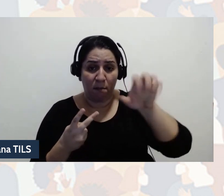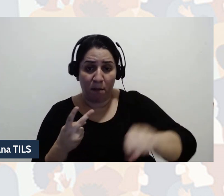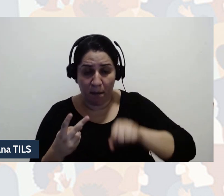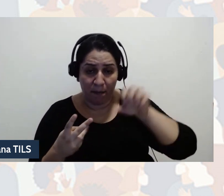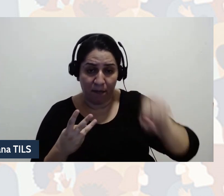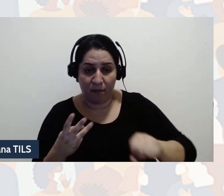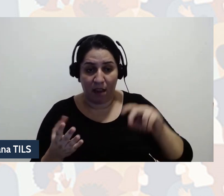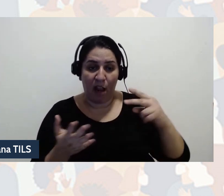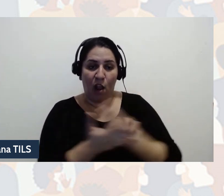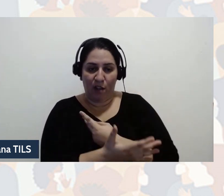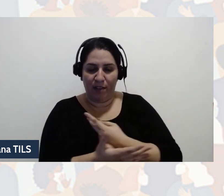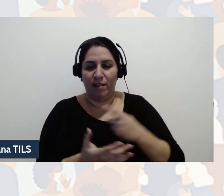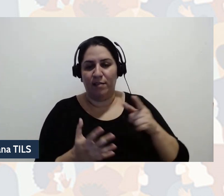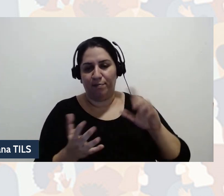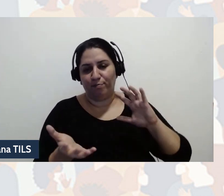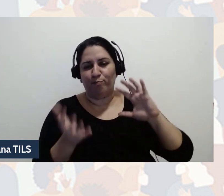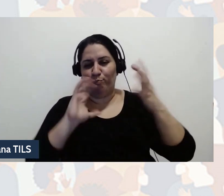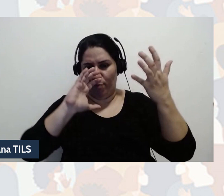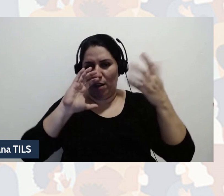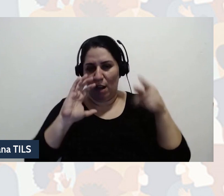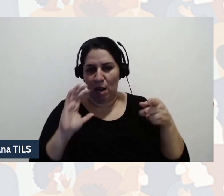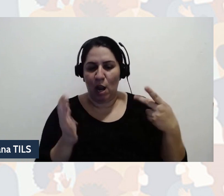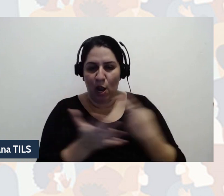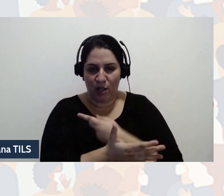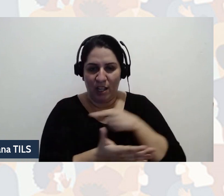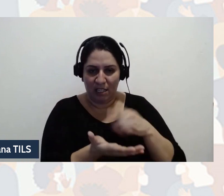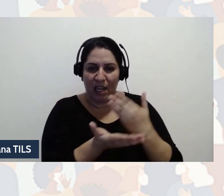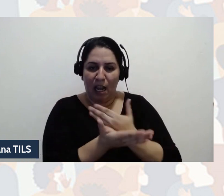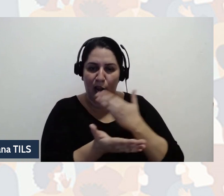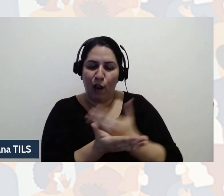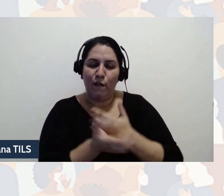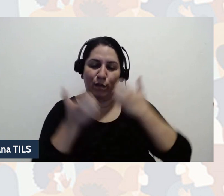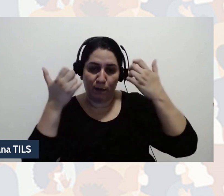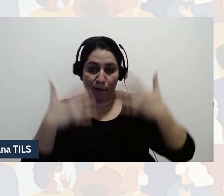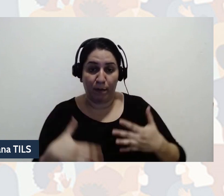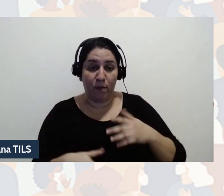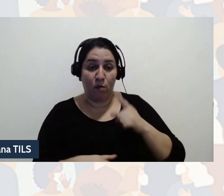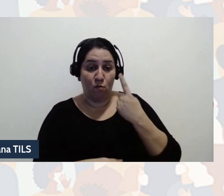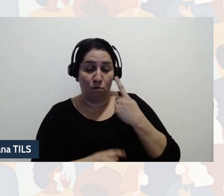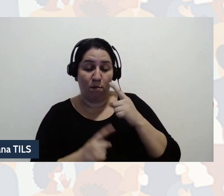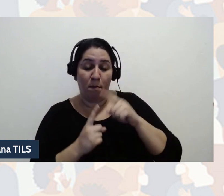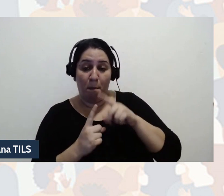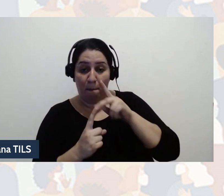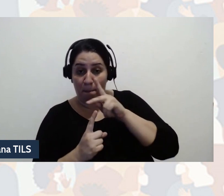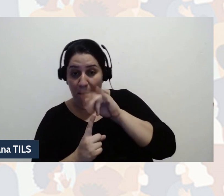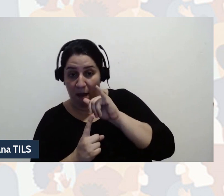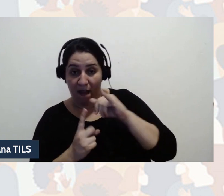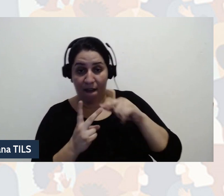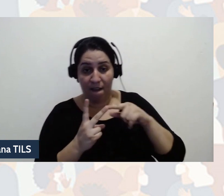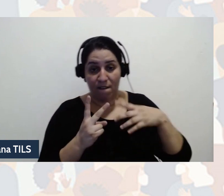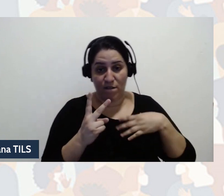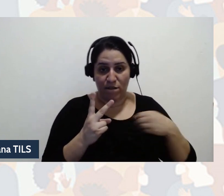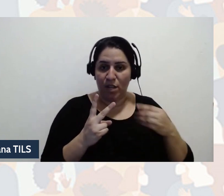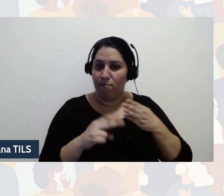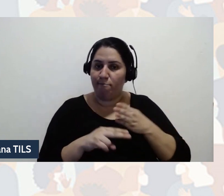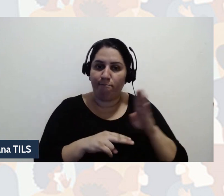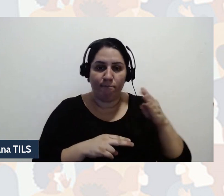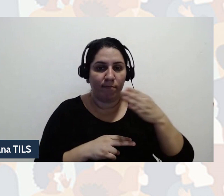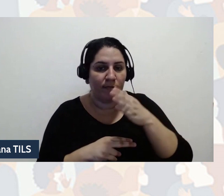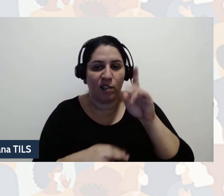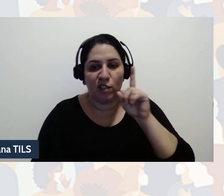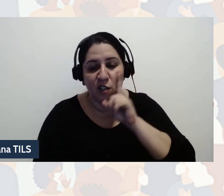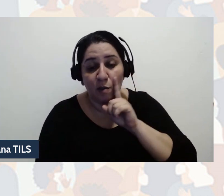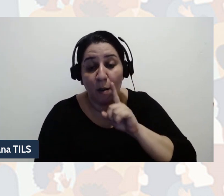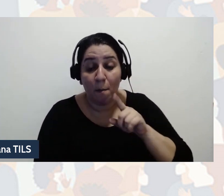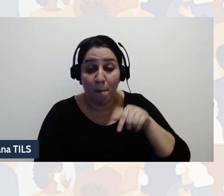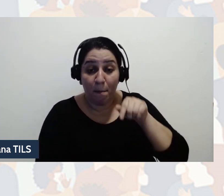de extinção que não é especificado no romance, pai e filho pequeno caminham pelos Estados Unidos. O maior medo do